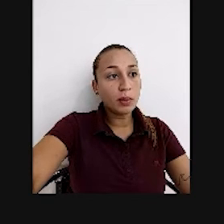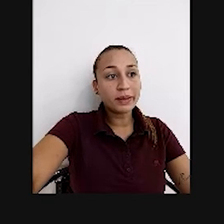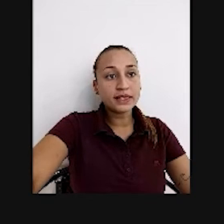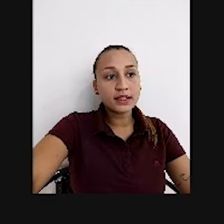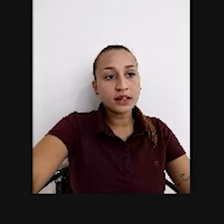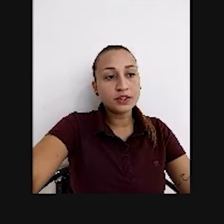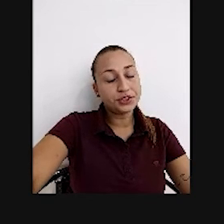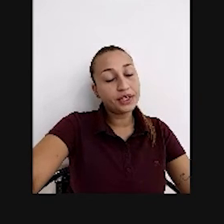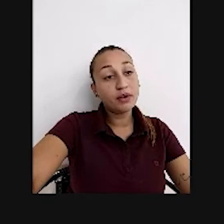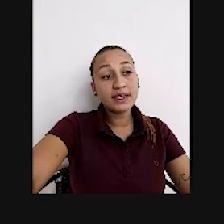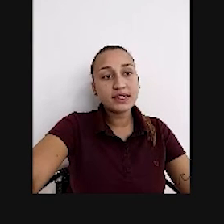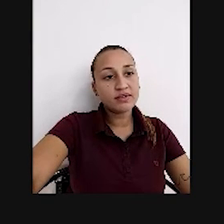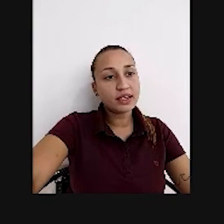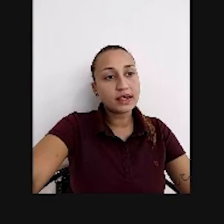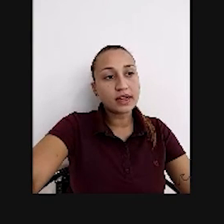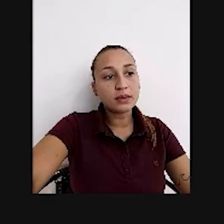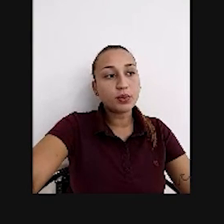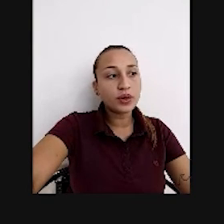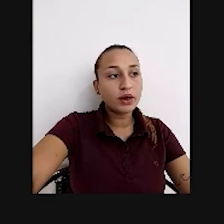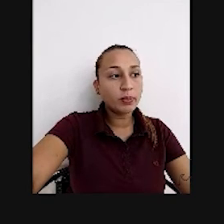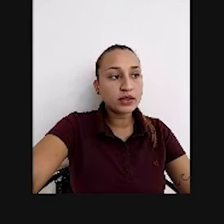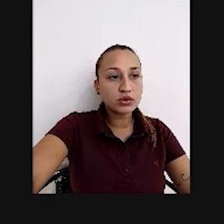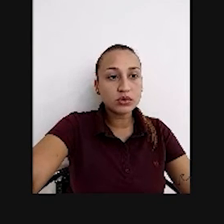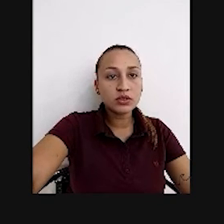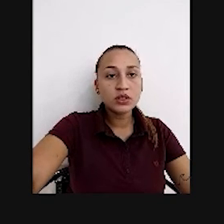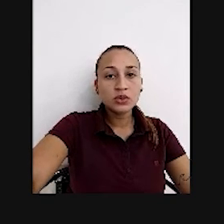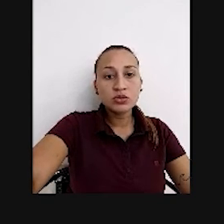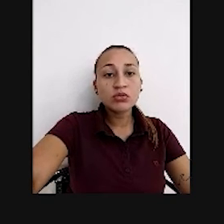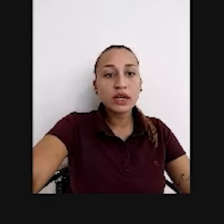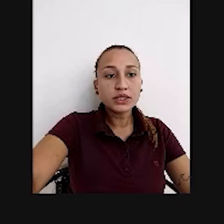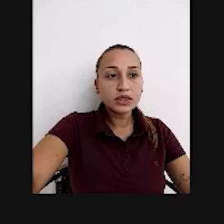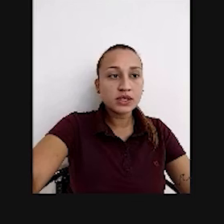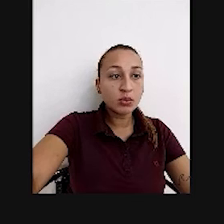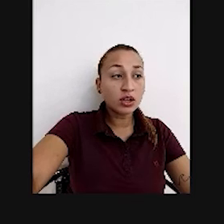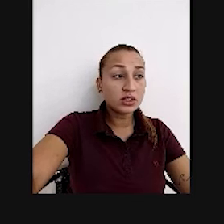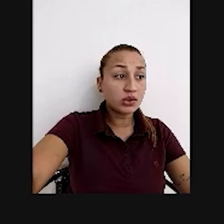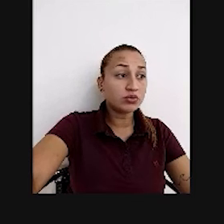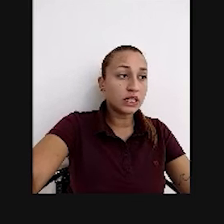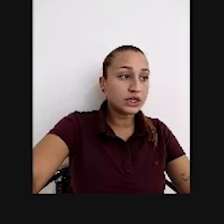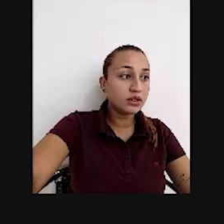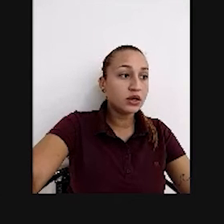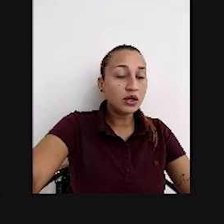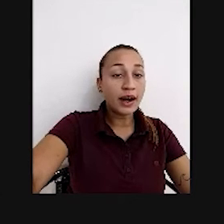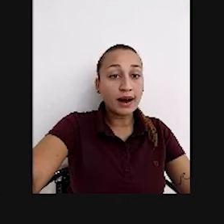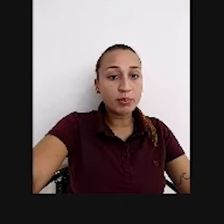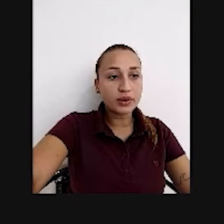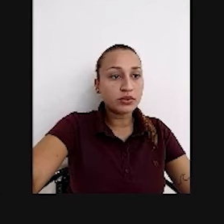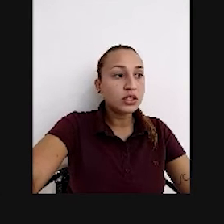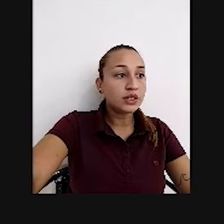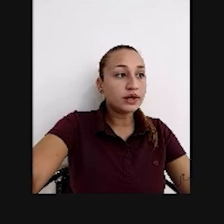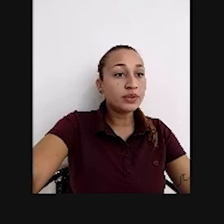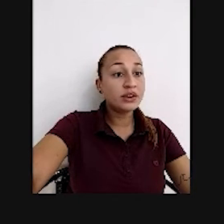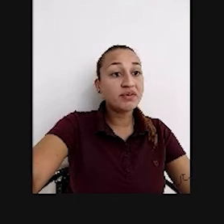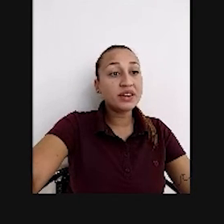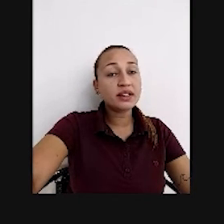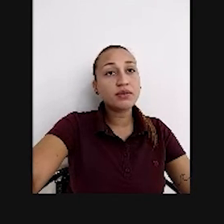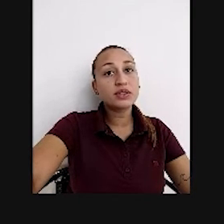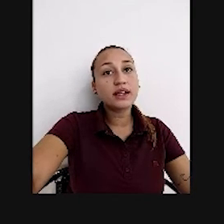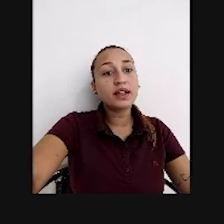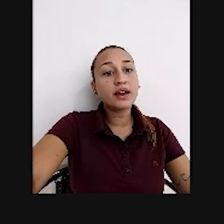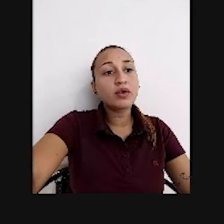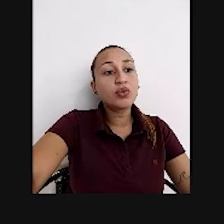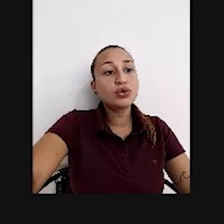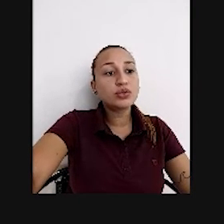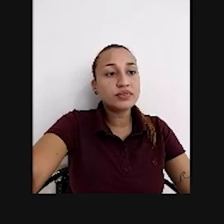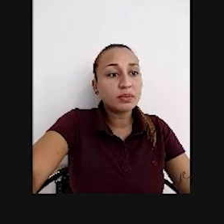mostrando uma peça que não vai ser validada porque não passou num teste de simulação rápido. Então, isso evita que